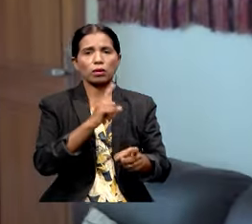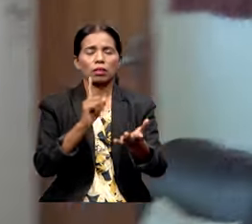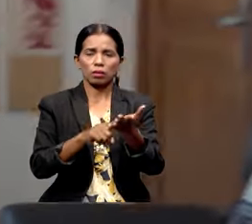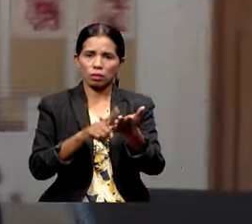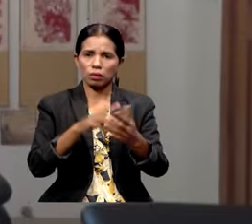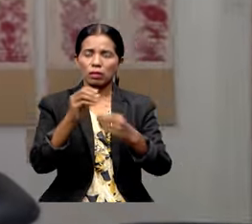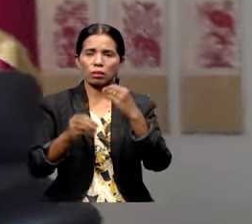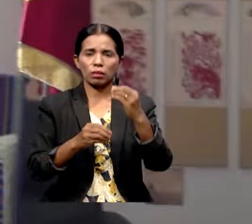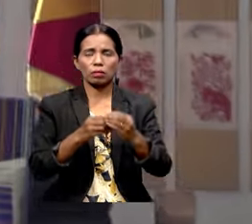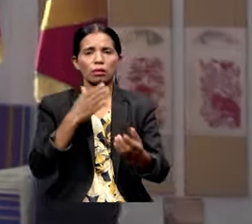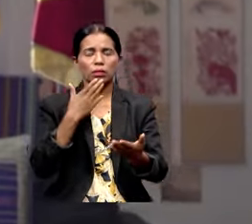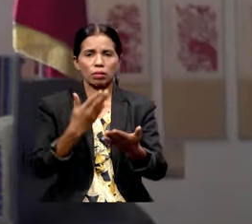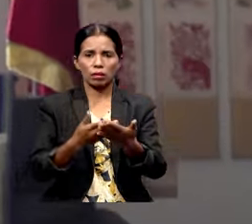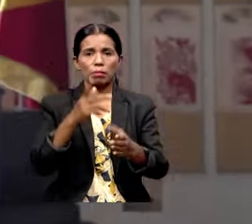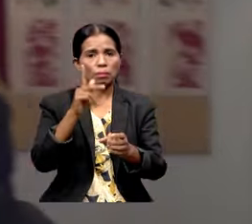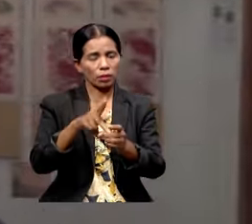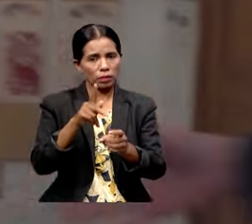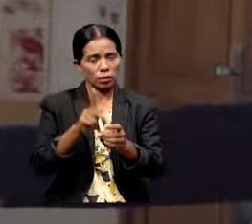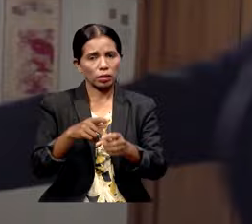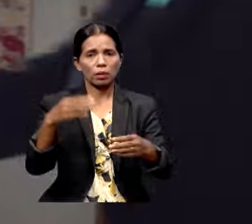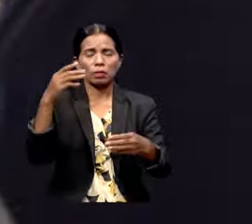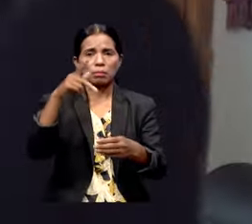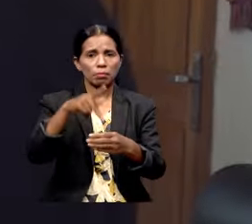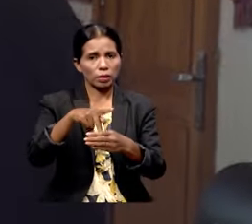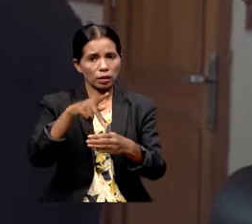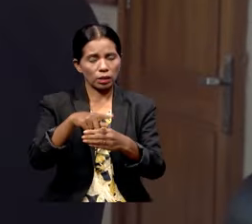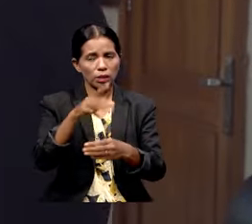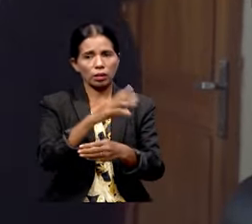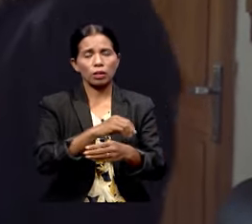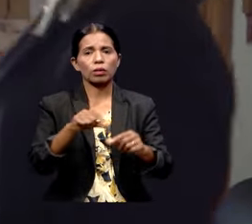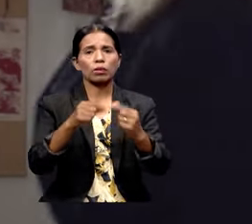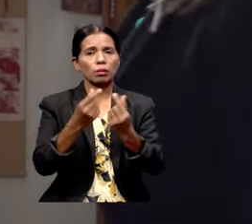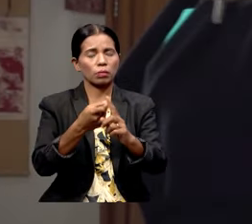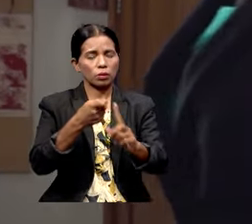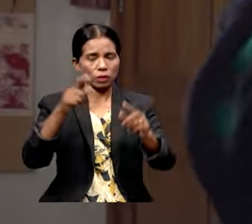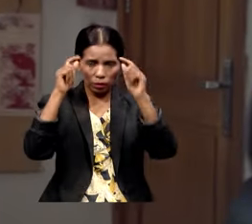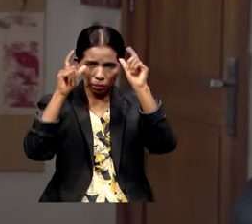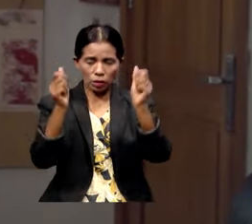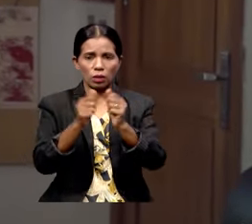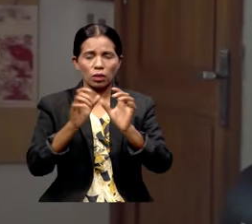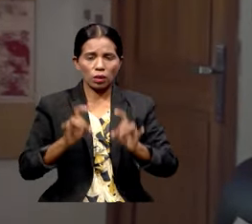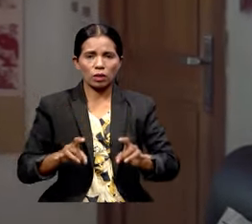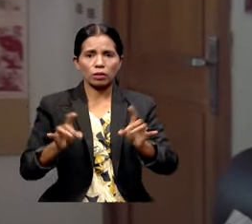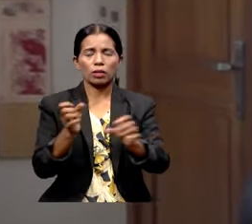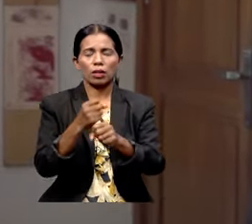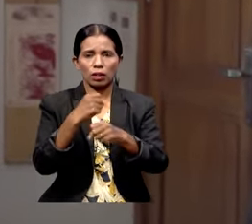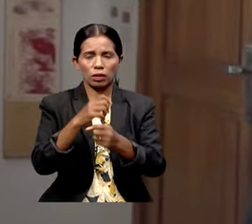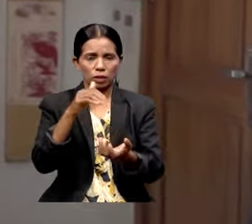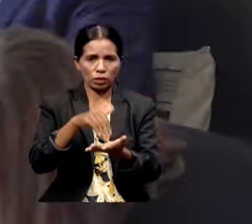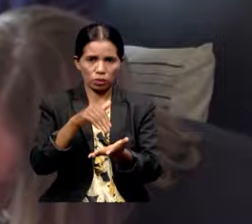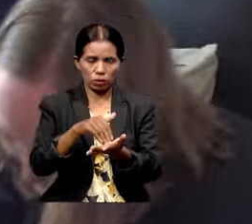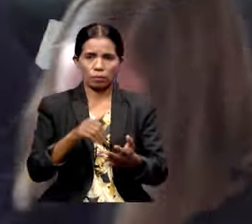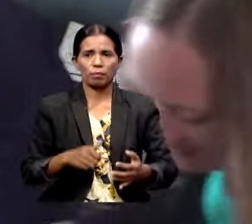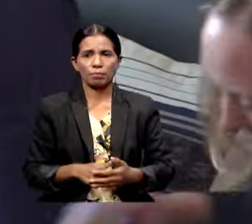com o progresso projeto Greater Sunrise, na verdade, a equipe Husi Timor-Leste, o Austrália, a lojela estudo